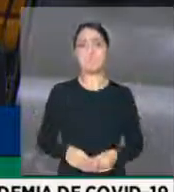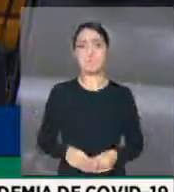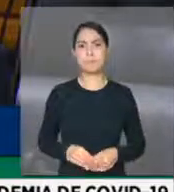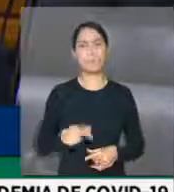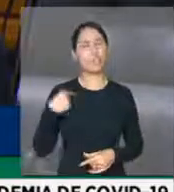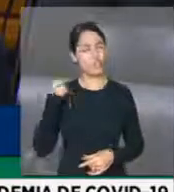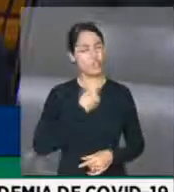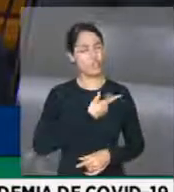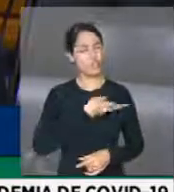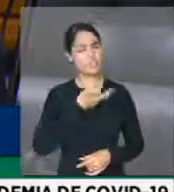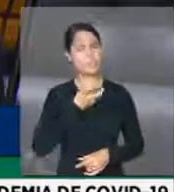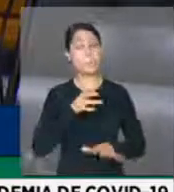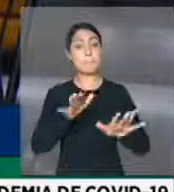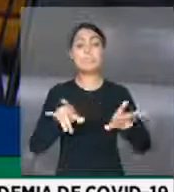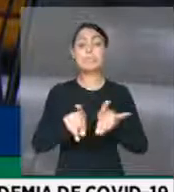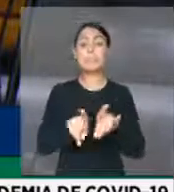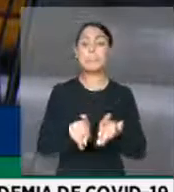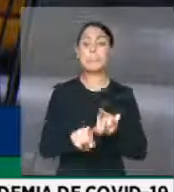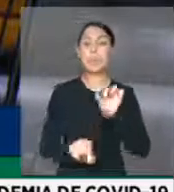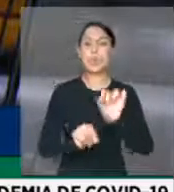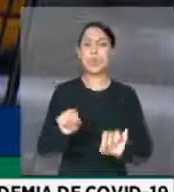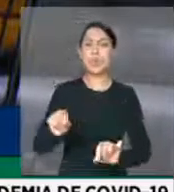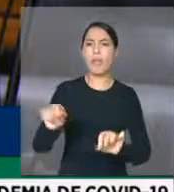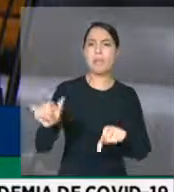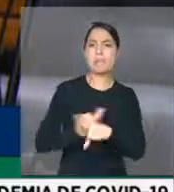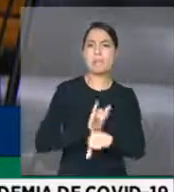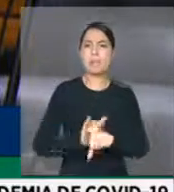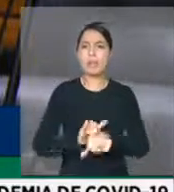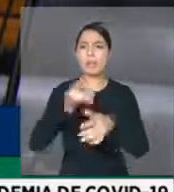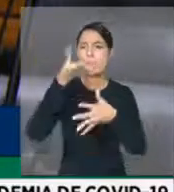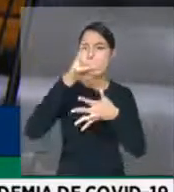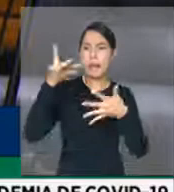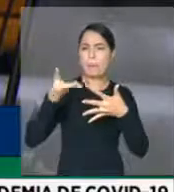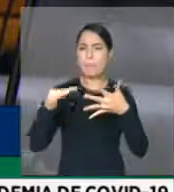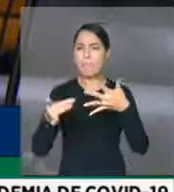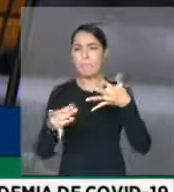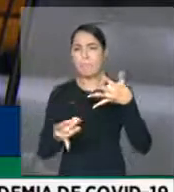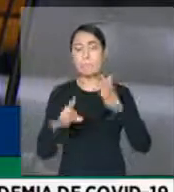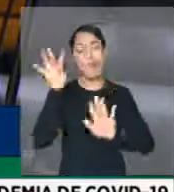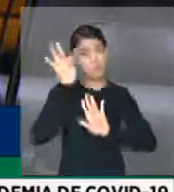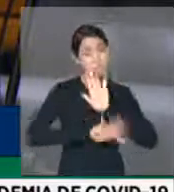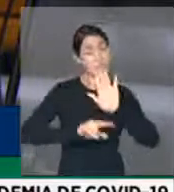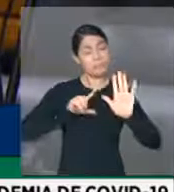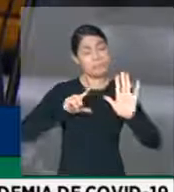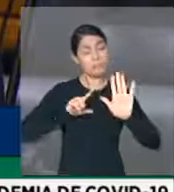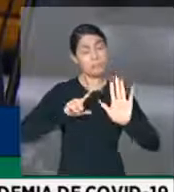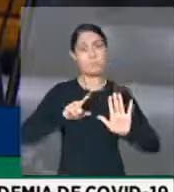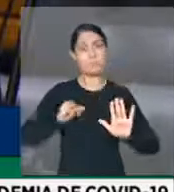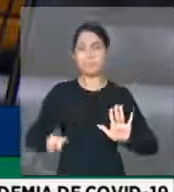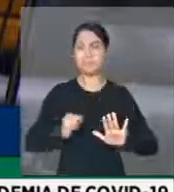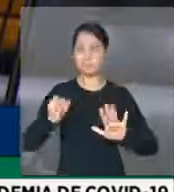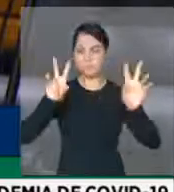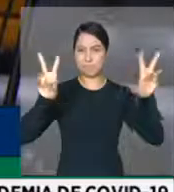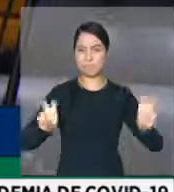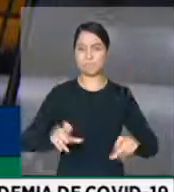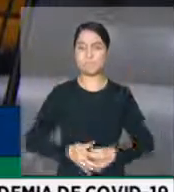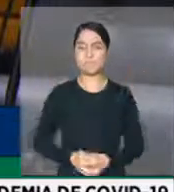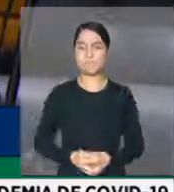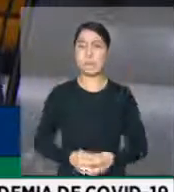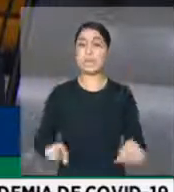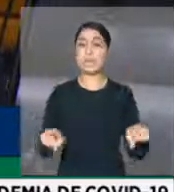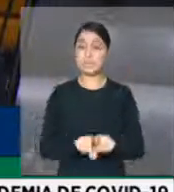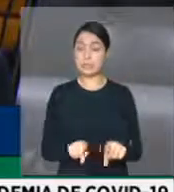isso. Reconhecemos, inclusive, pontos importantes que esse texto traz. Reconhecemos que ele traz